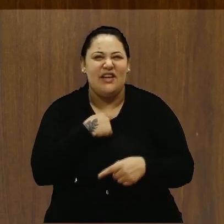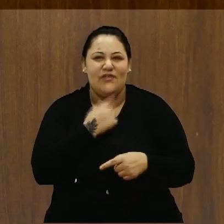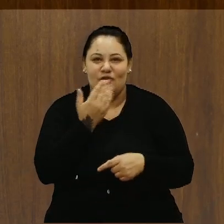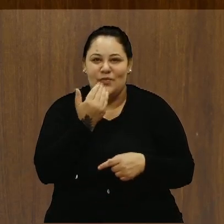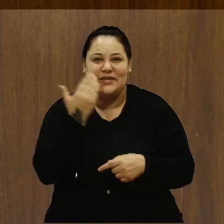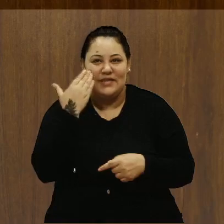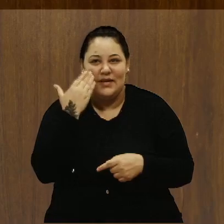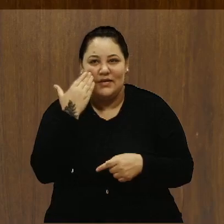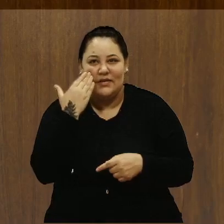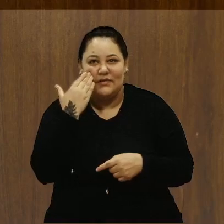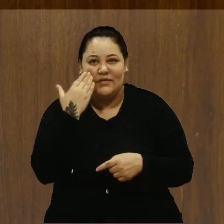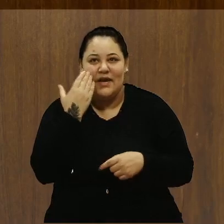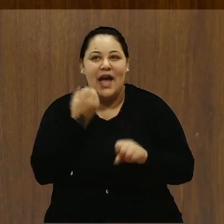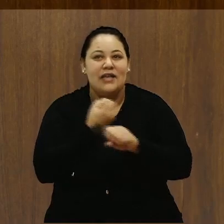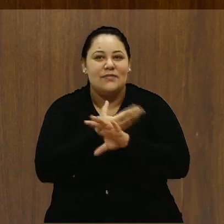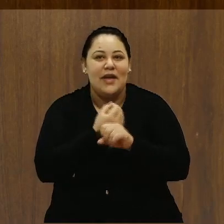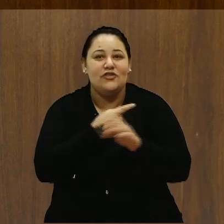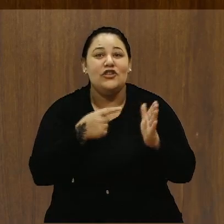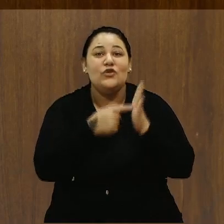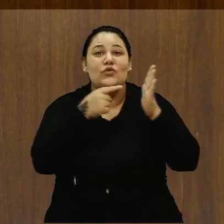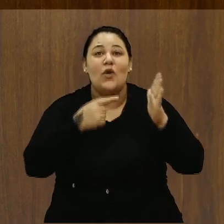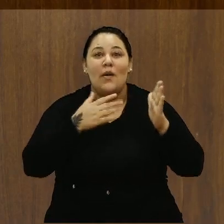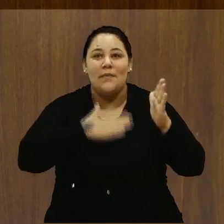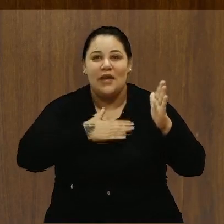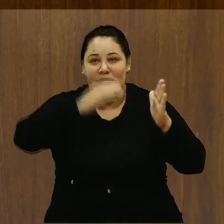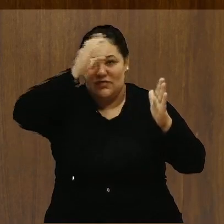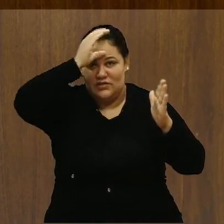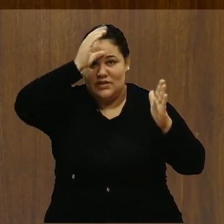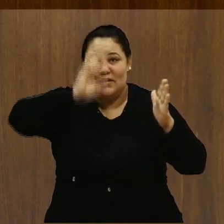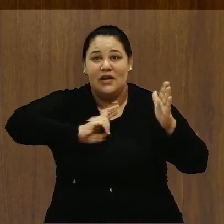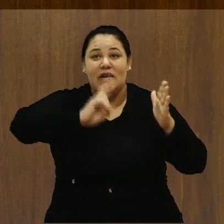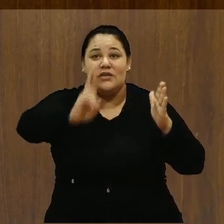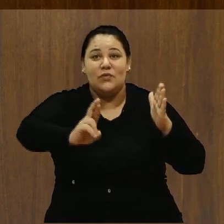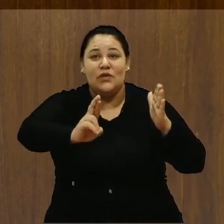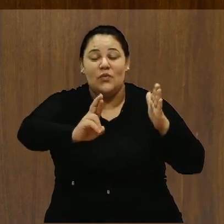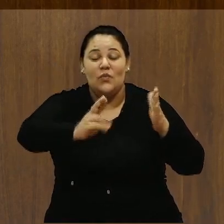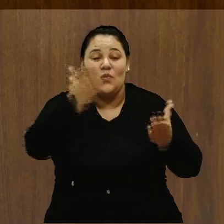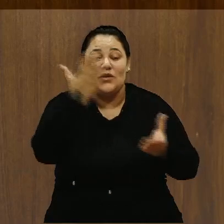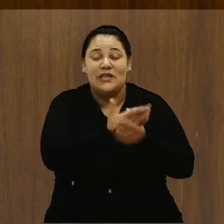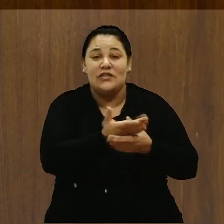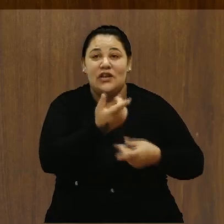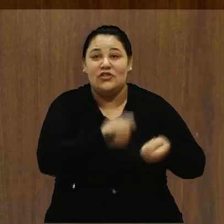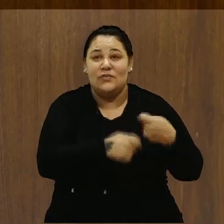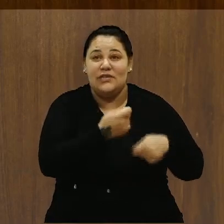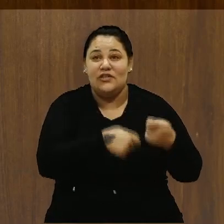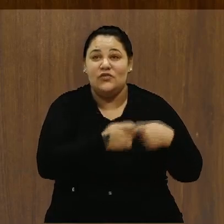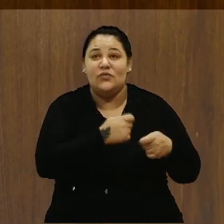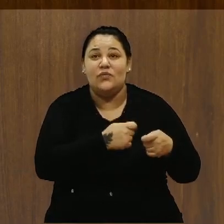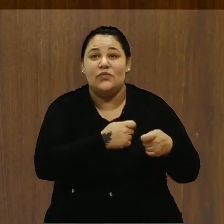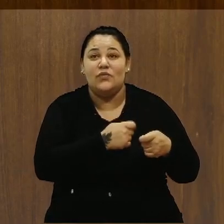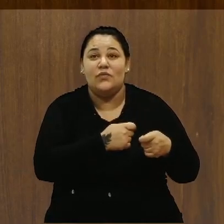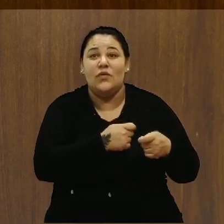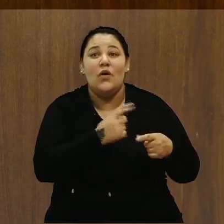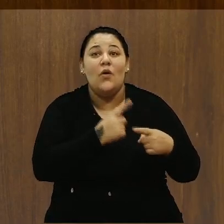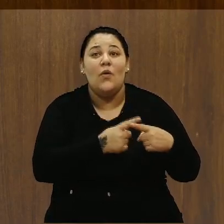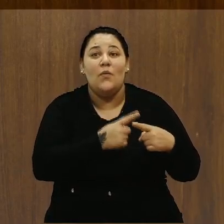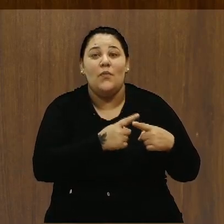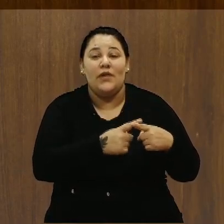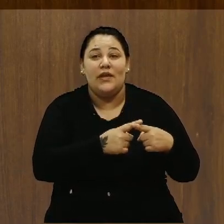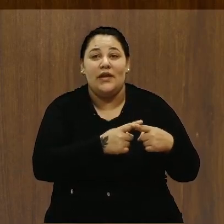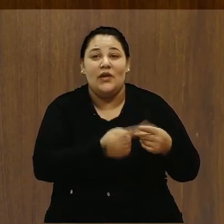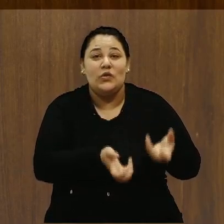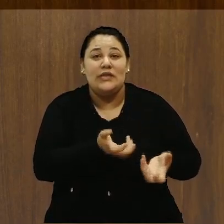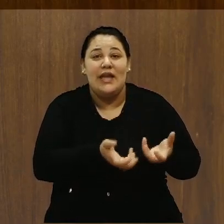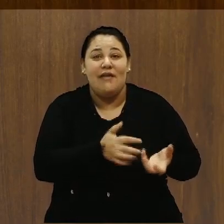na SMED e denunciou minha tia. Minha tia respondeu um processo administrativo por cozinhar fígado para